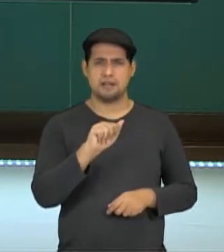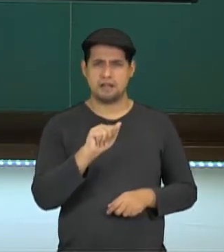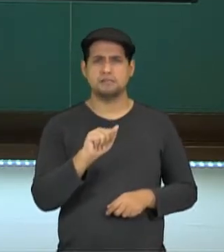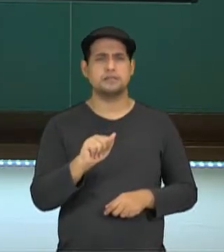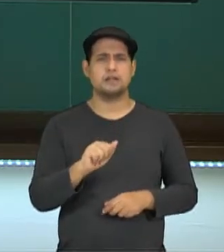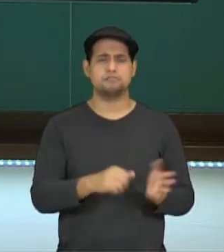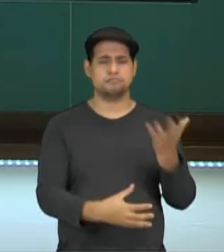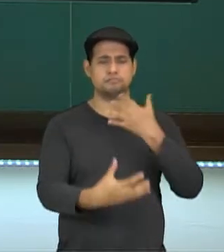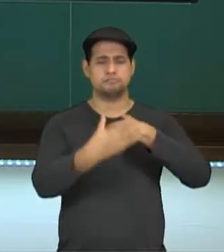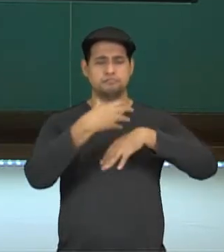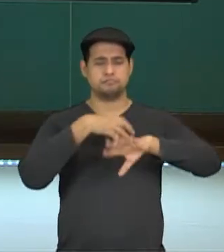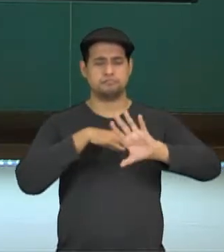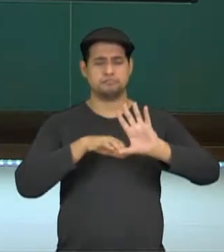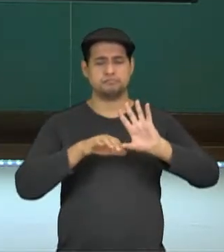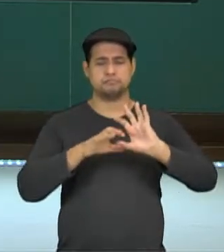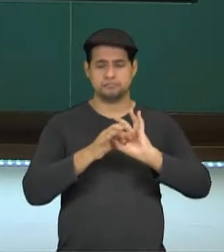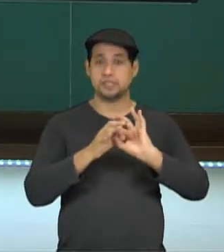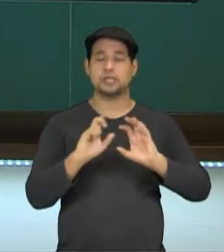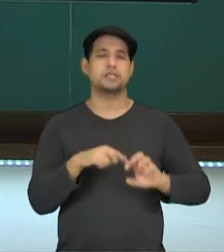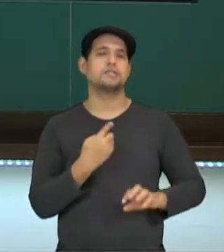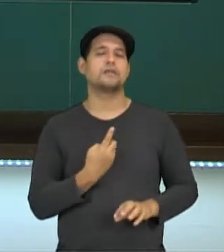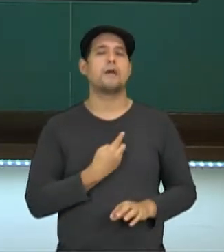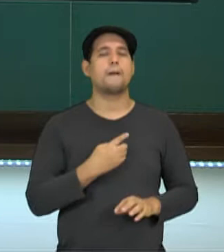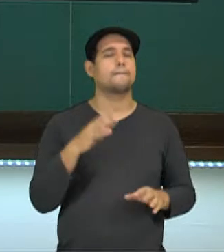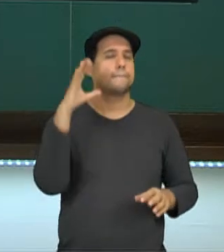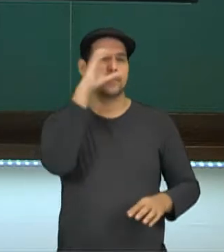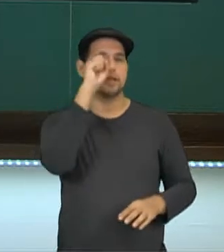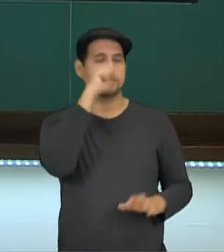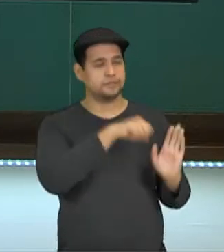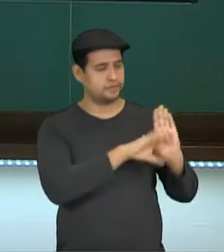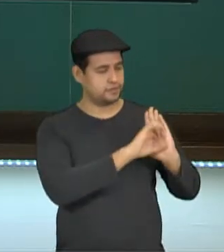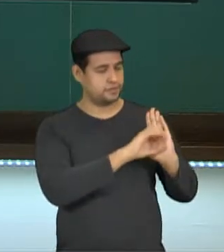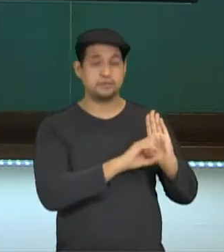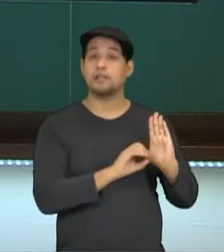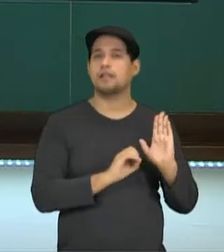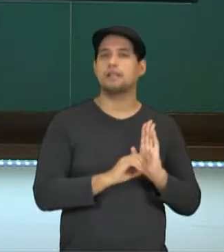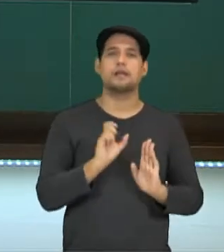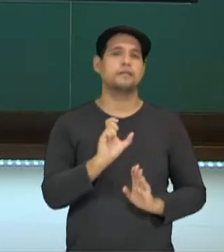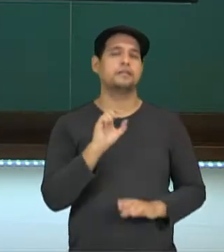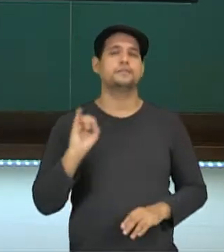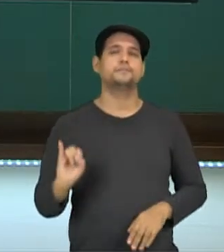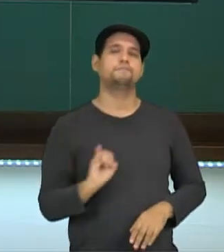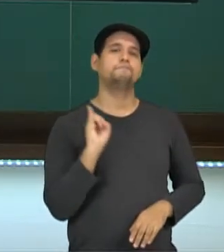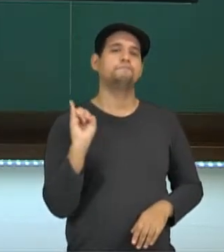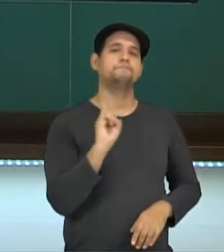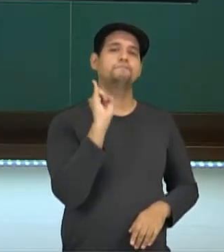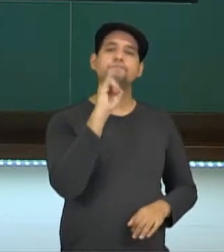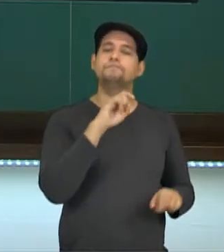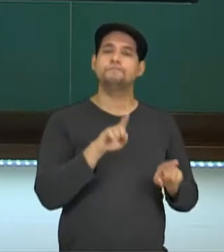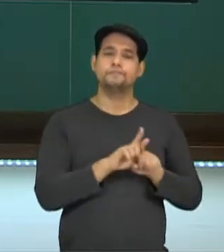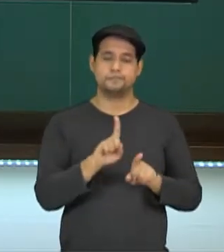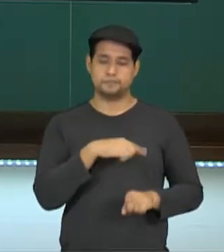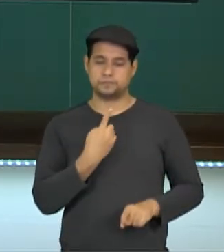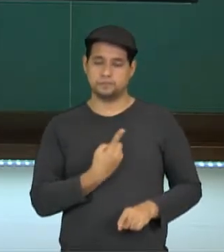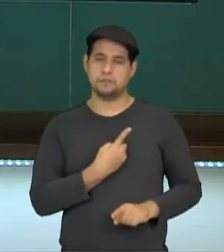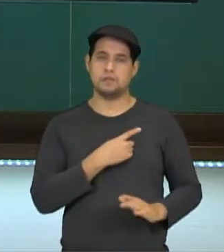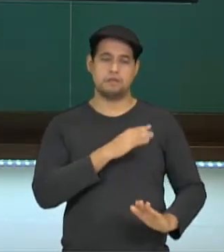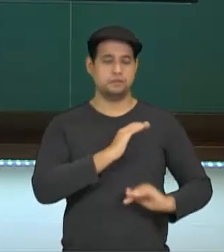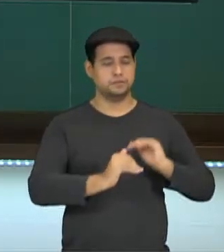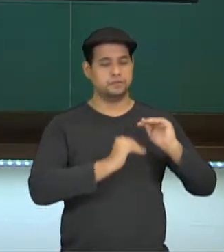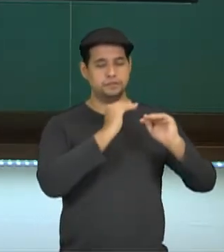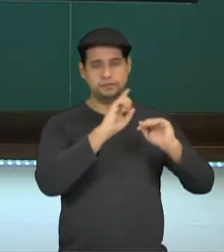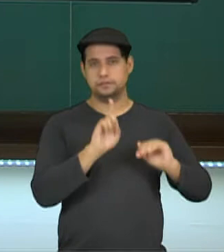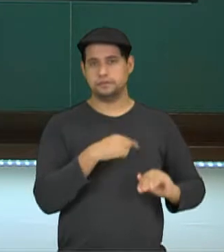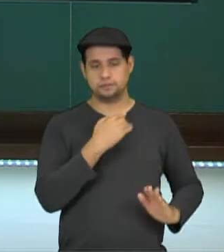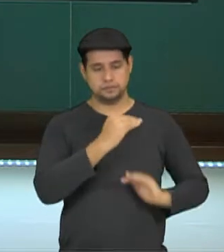essa palavra? Vamos aprender o conceito dessa palavra hoje, muito importante, né, para o